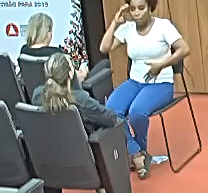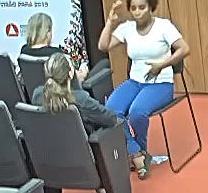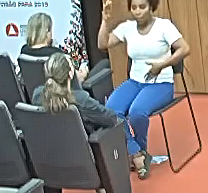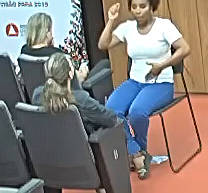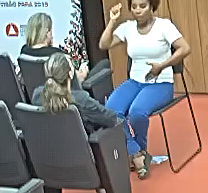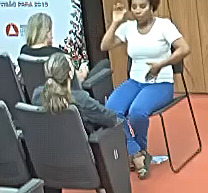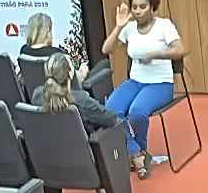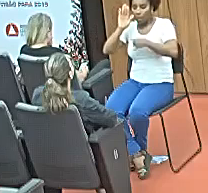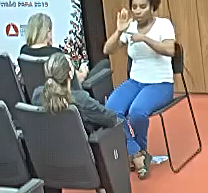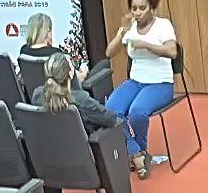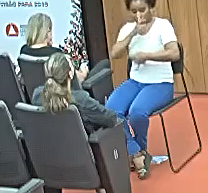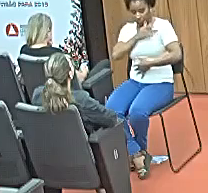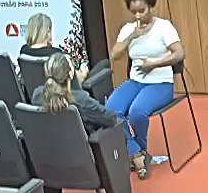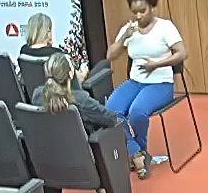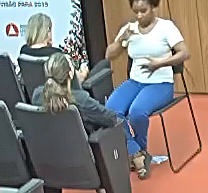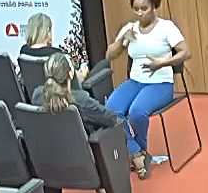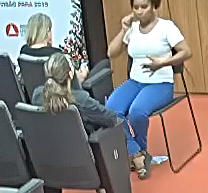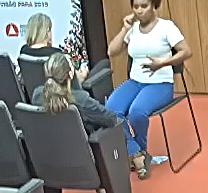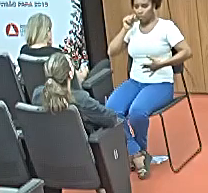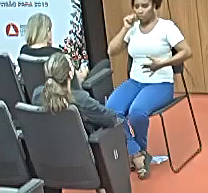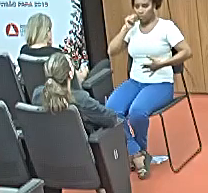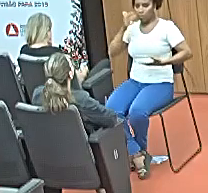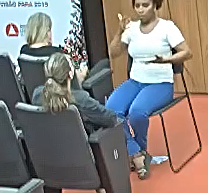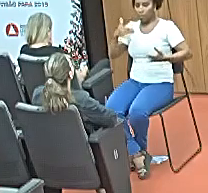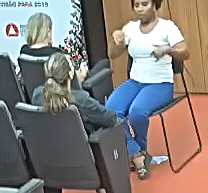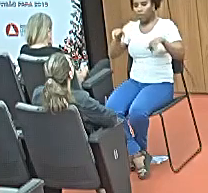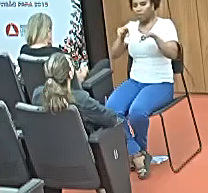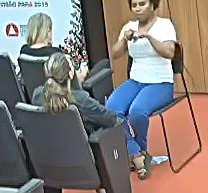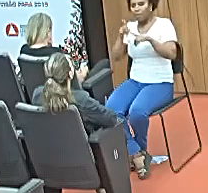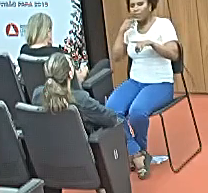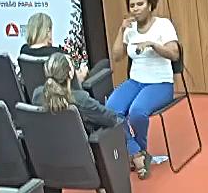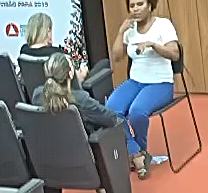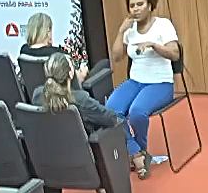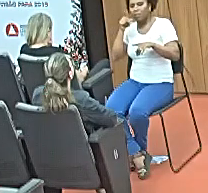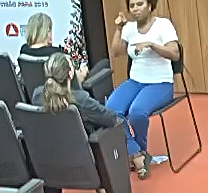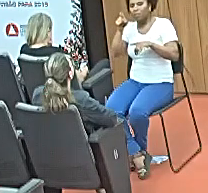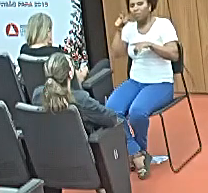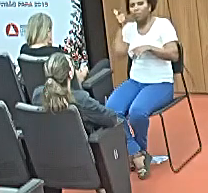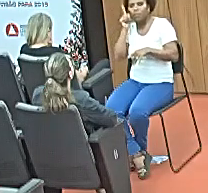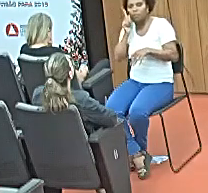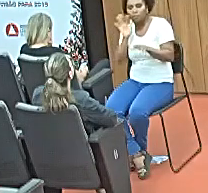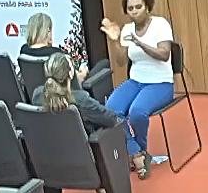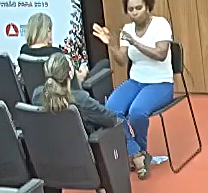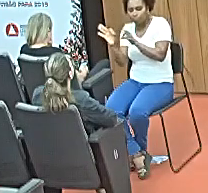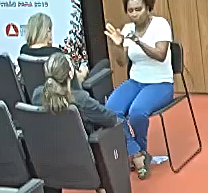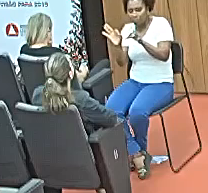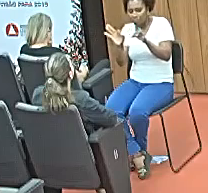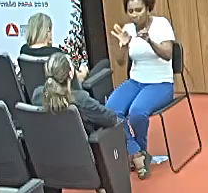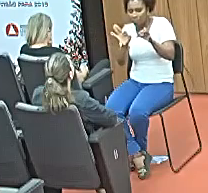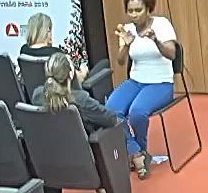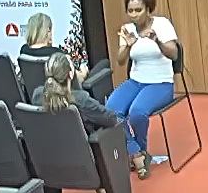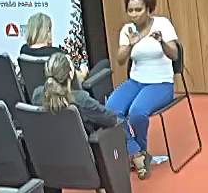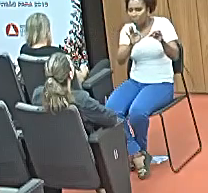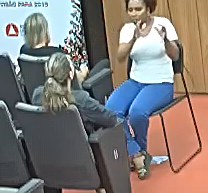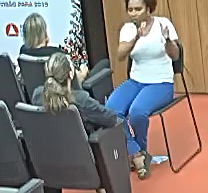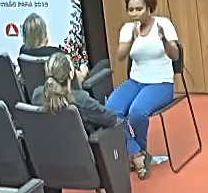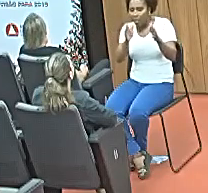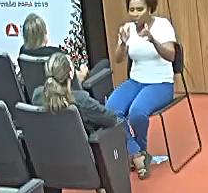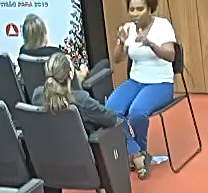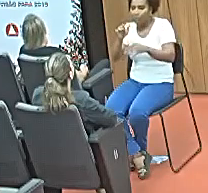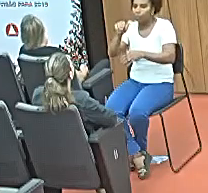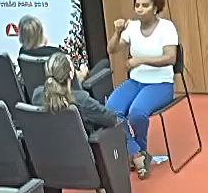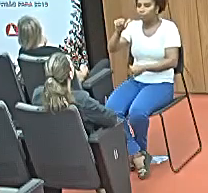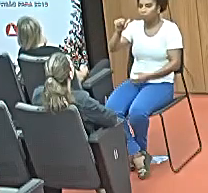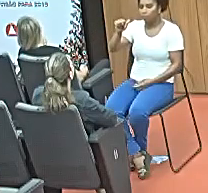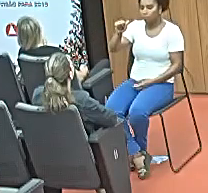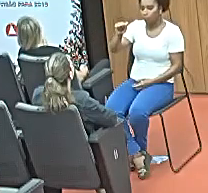mulher custodiada implantar alas específicas para a população lgbt em cumprimento de pena